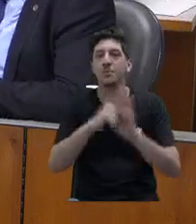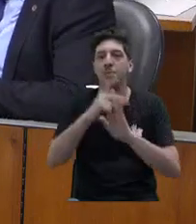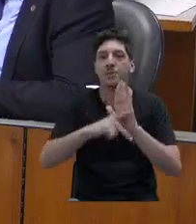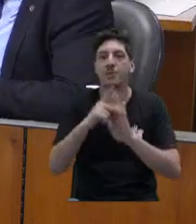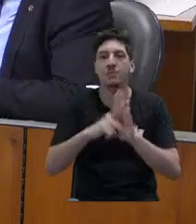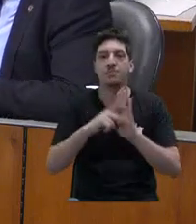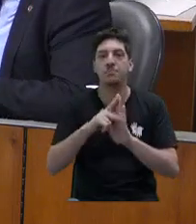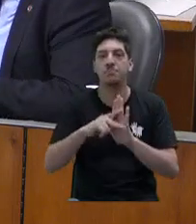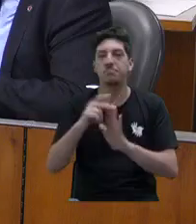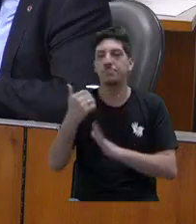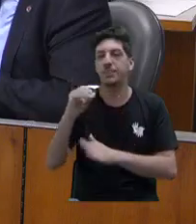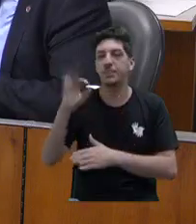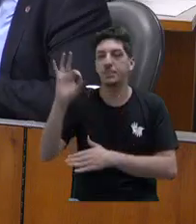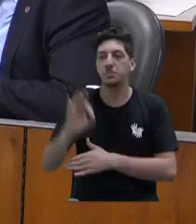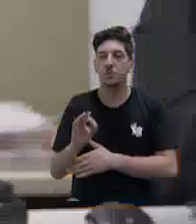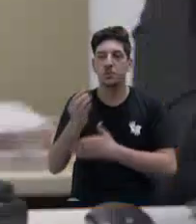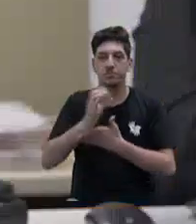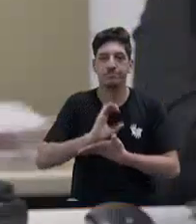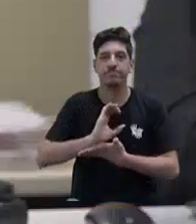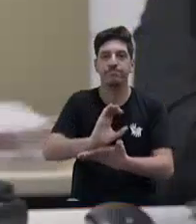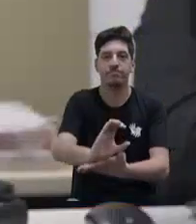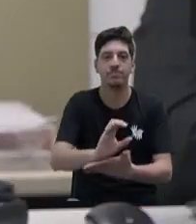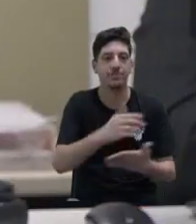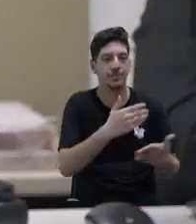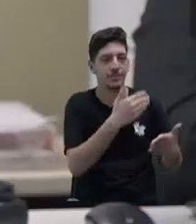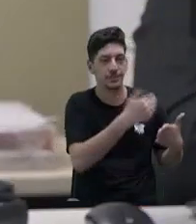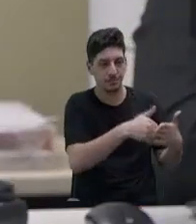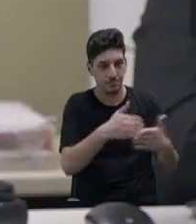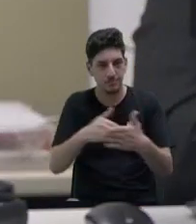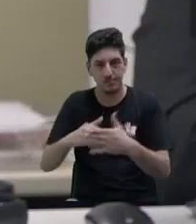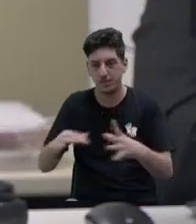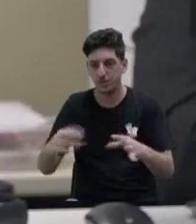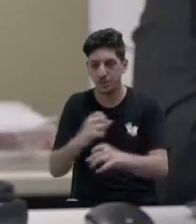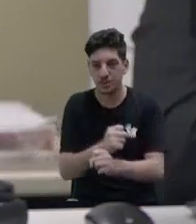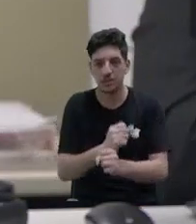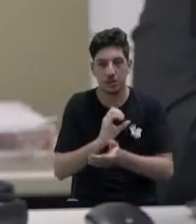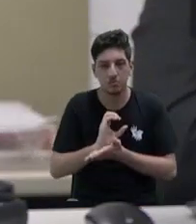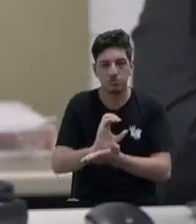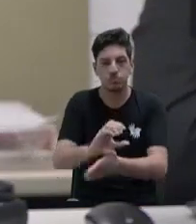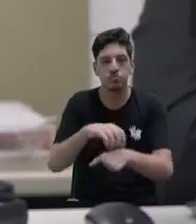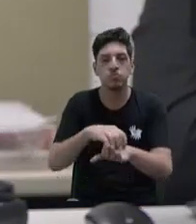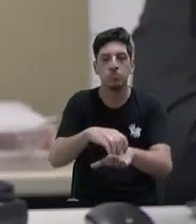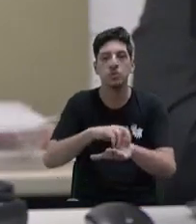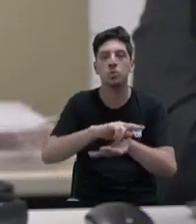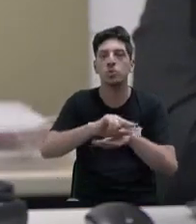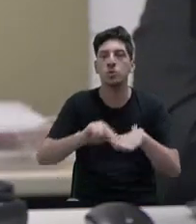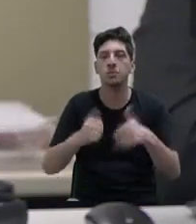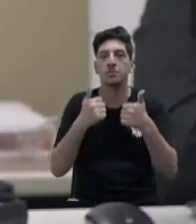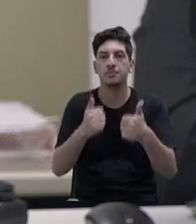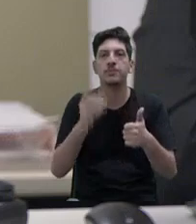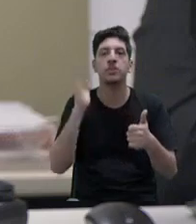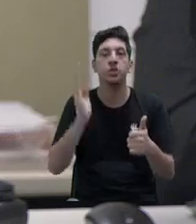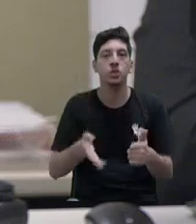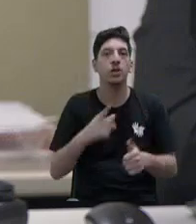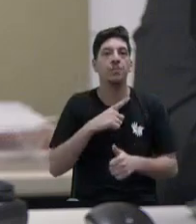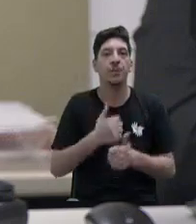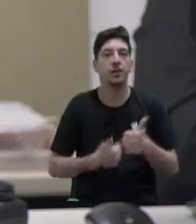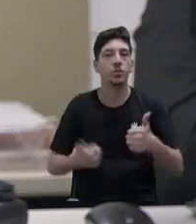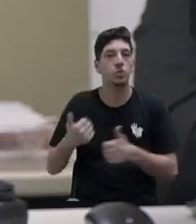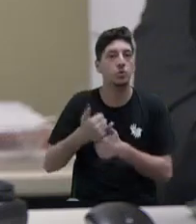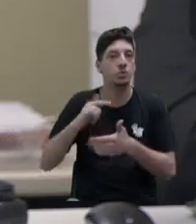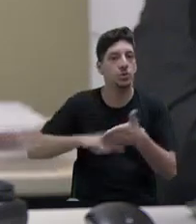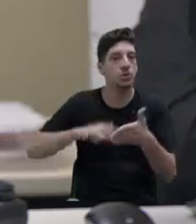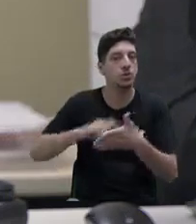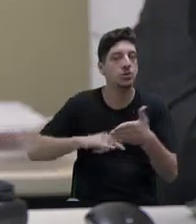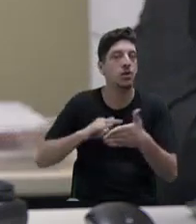destinando 10% das arrecadações das concessões do Estado ao turismo, então, como eu disse, já existe o substitutivo que